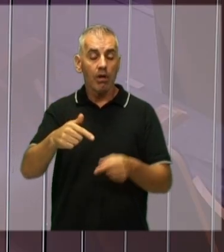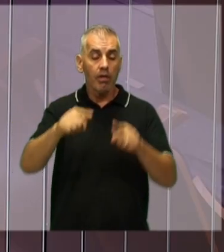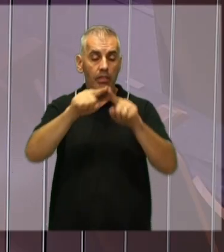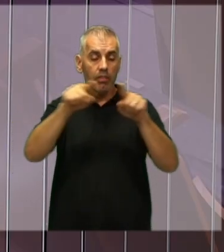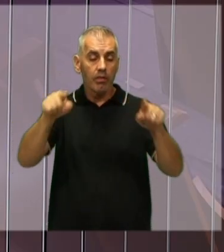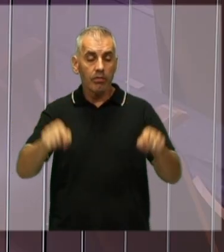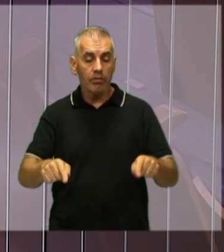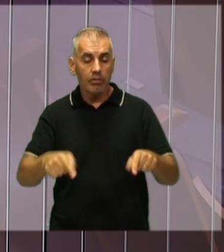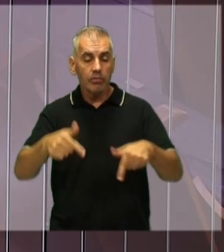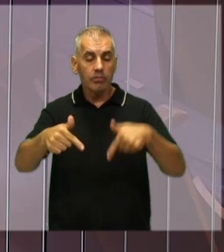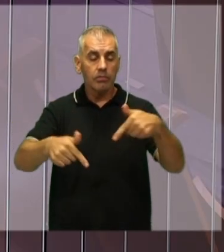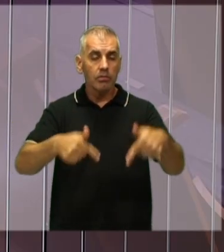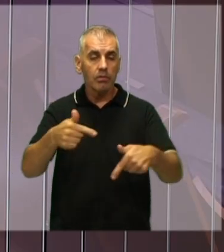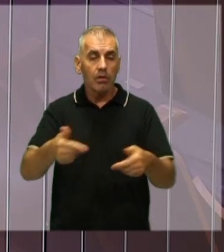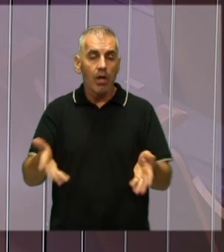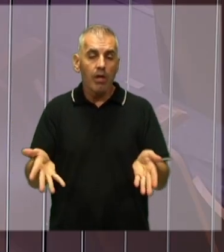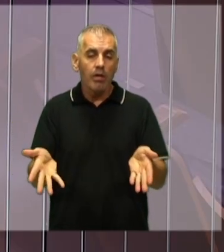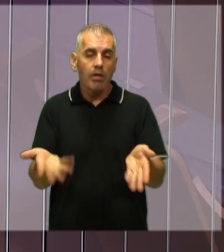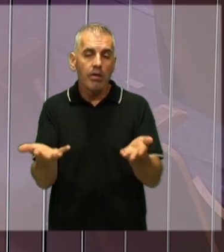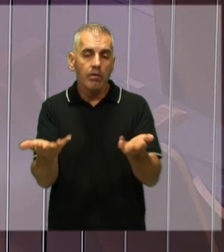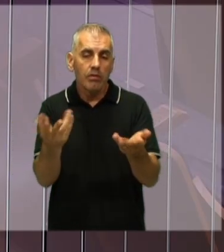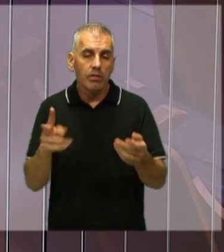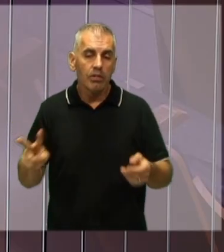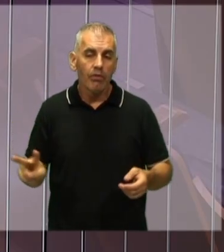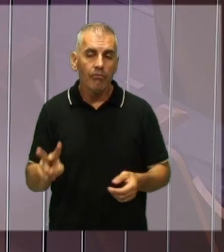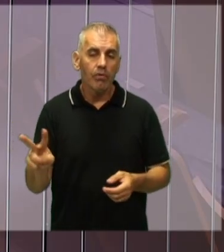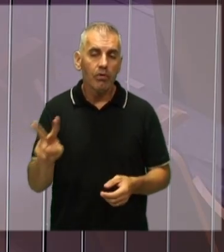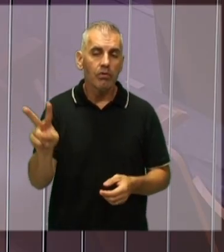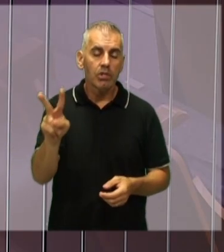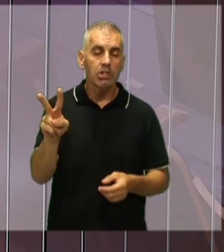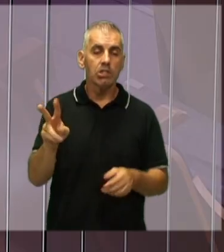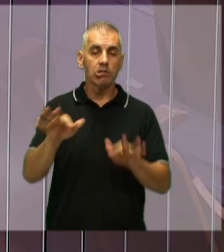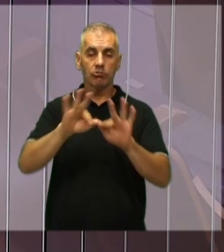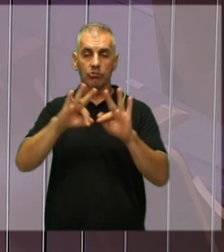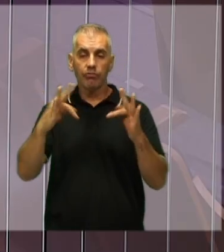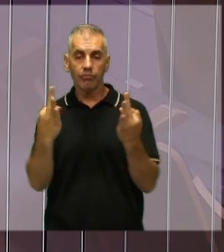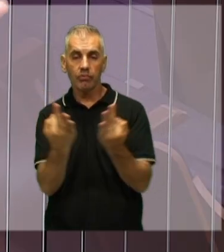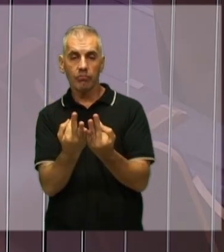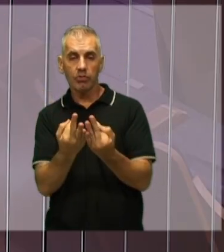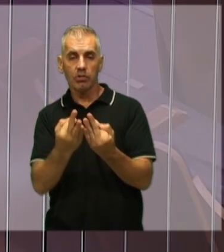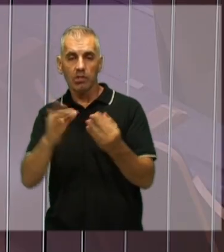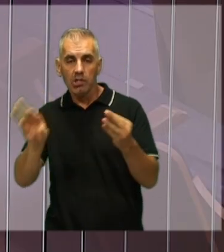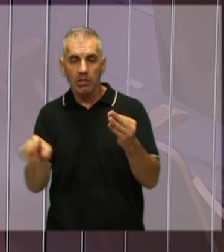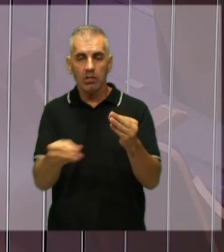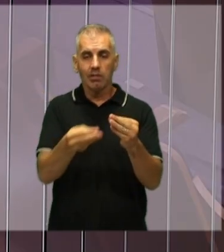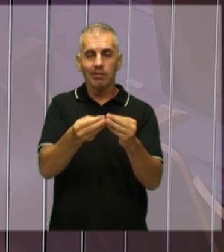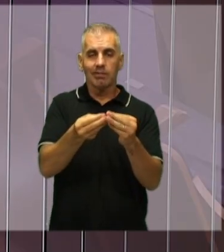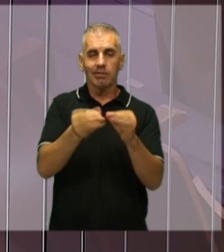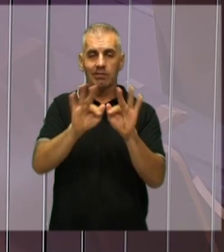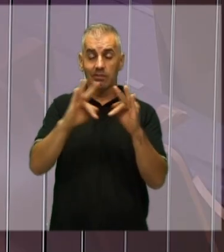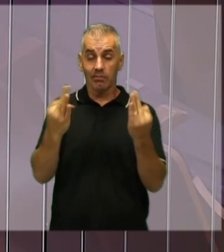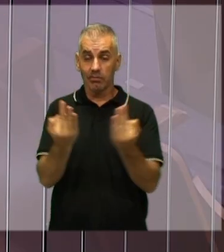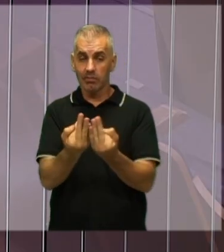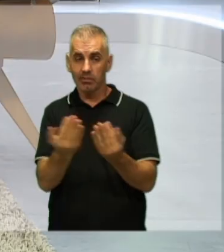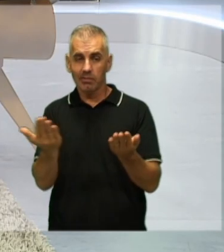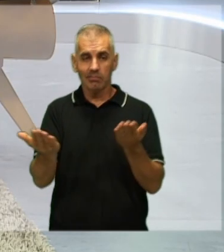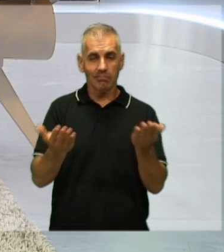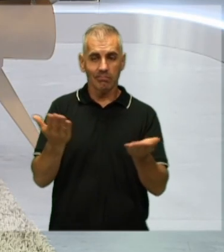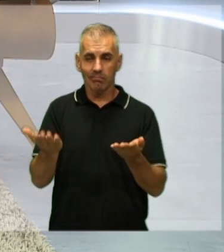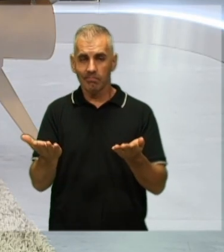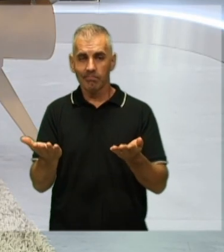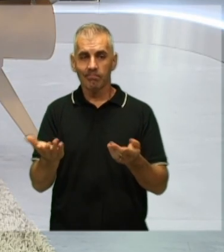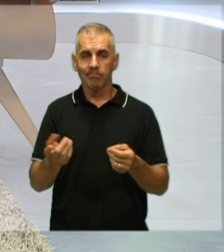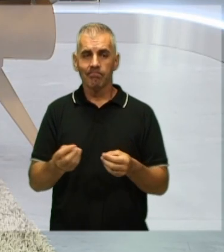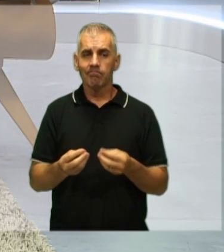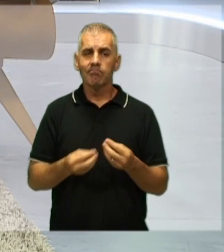promovam a valorização da família, a integração da família, práticas entre as famílias, vereador. Como é que